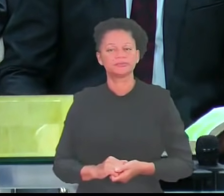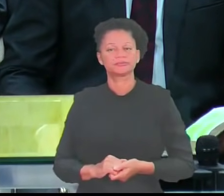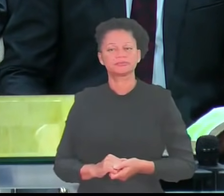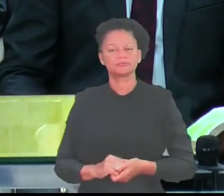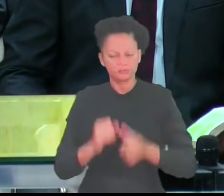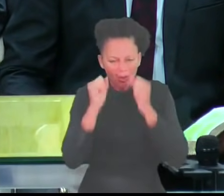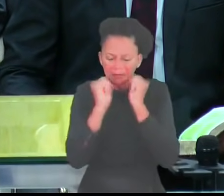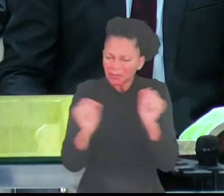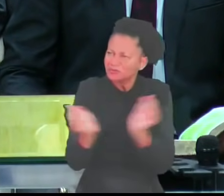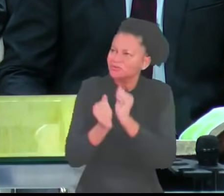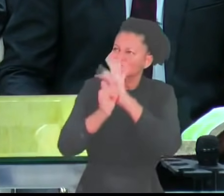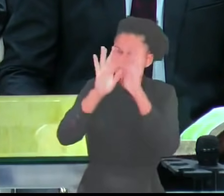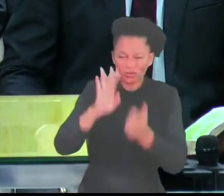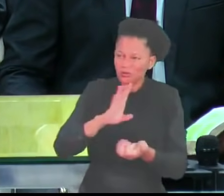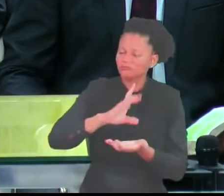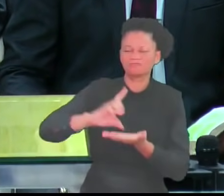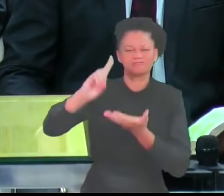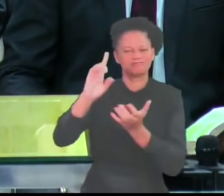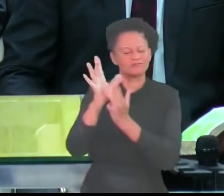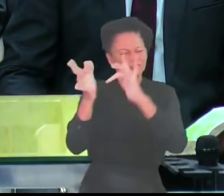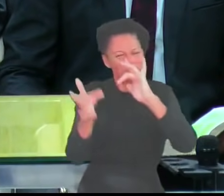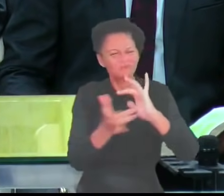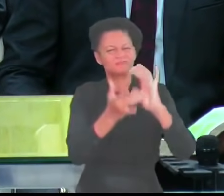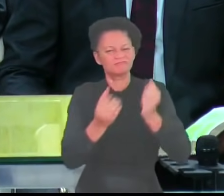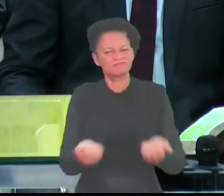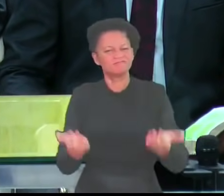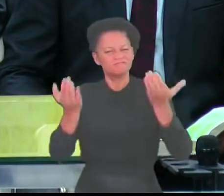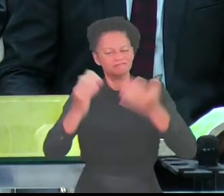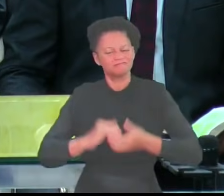Quem pode dar glória para Jesus nessa noite?